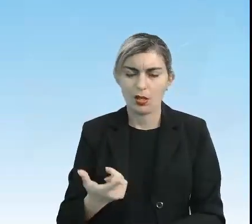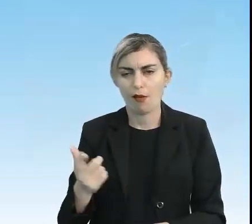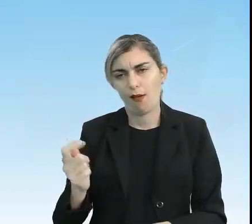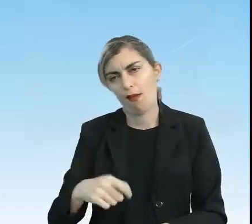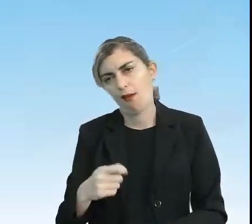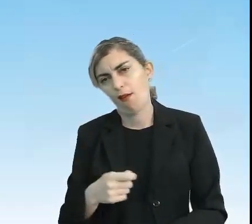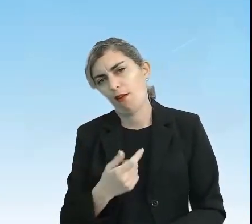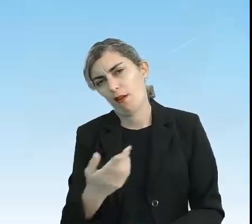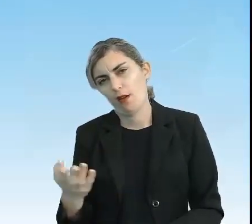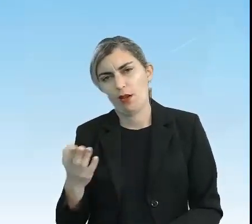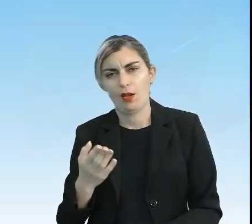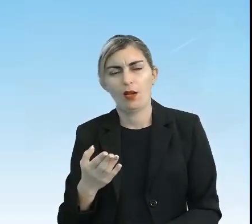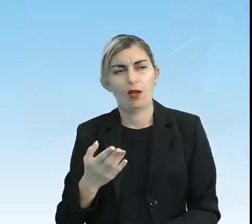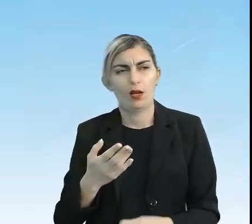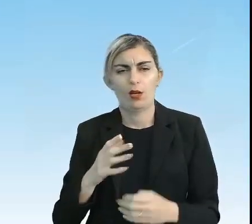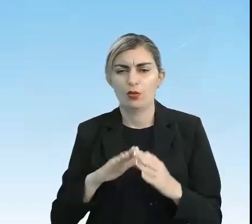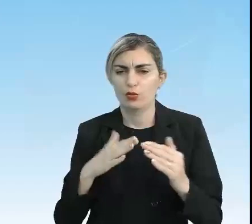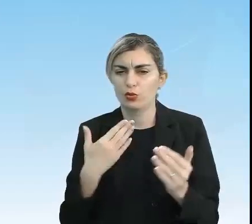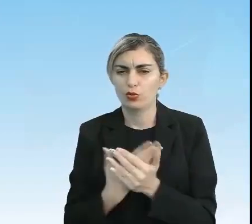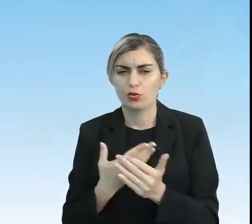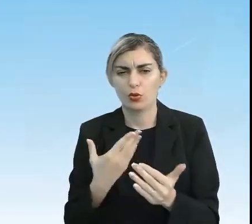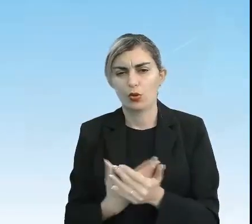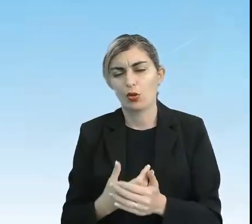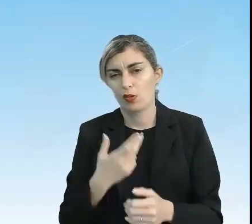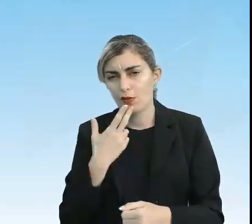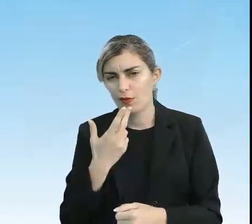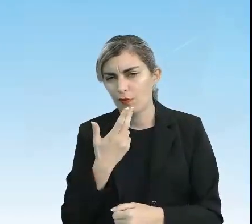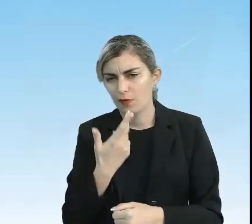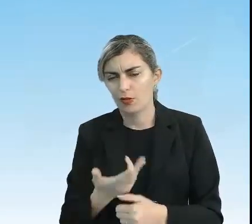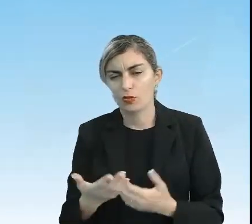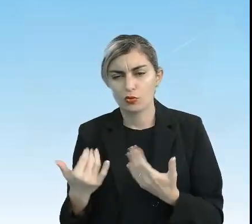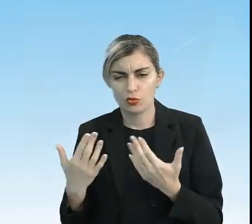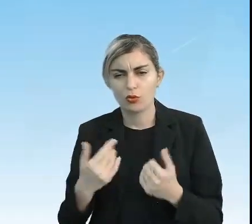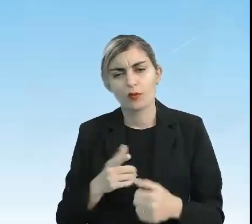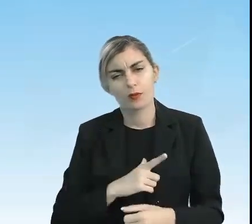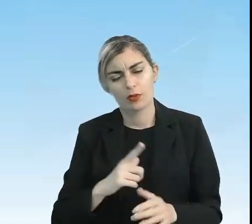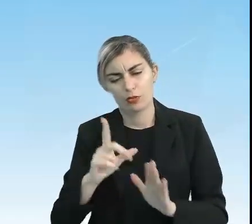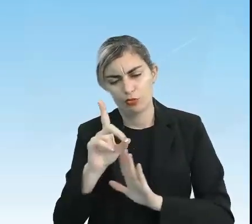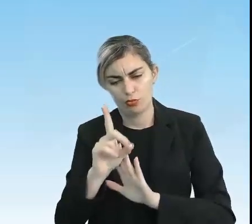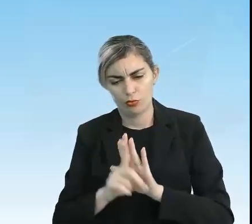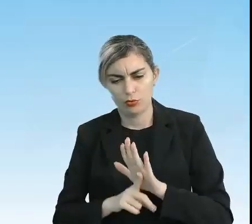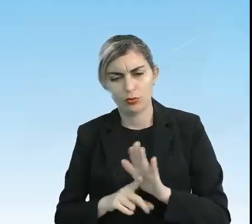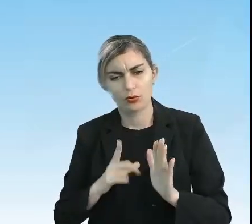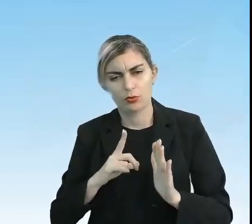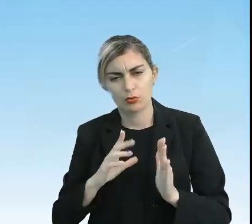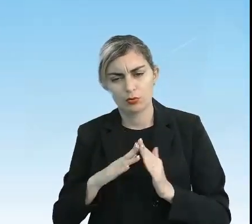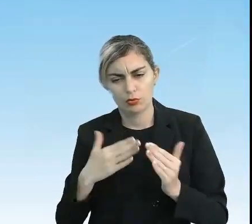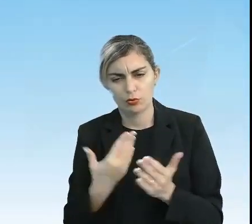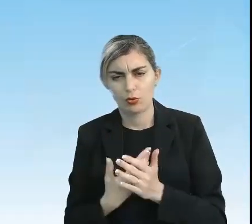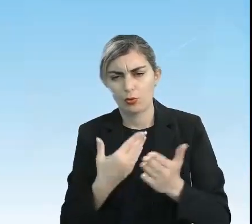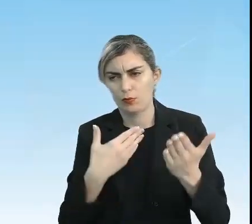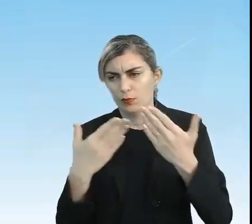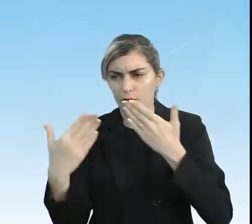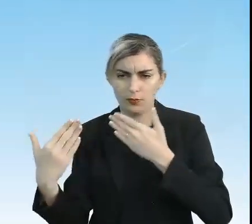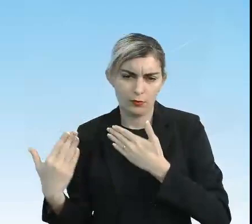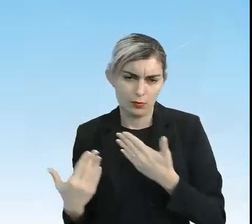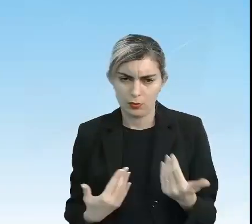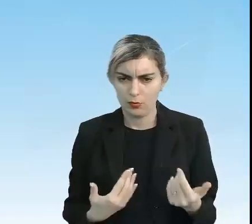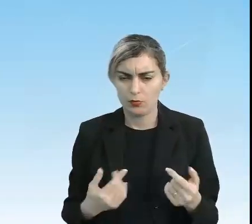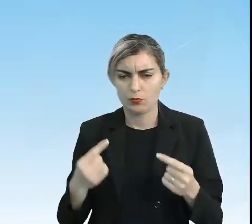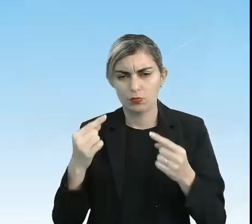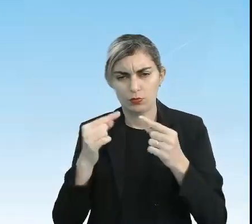em tal pontos numa escola. O senhor acabou de falar que o jovem tem o direito na escola de debater